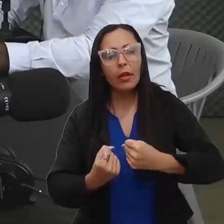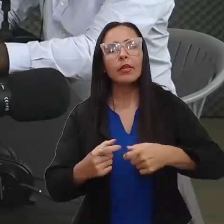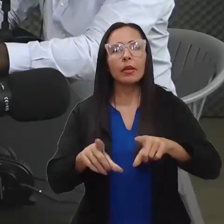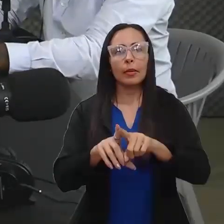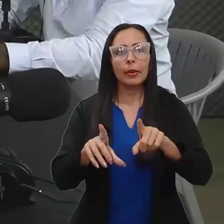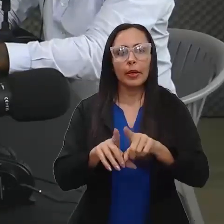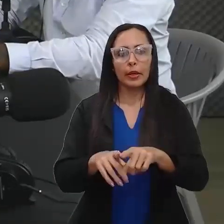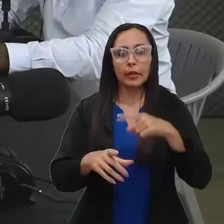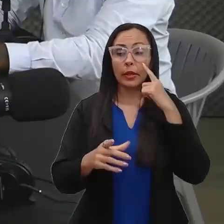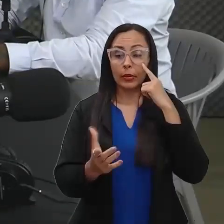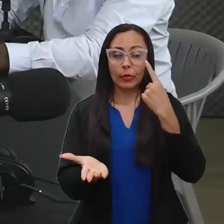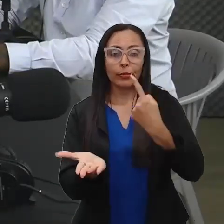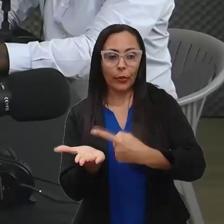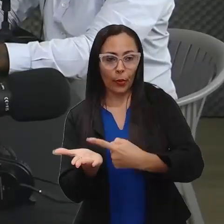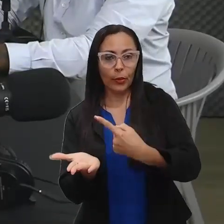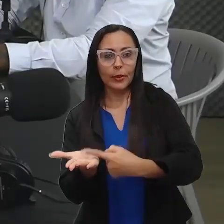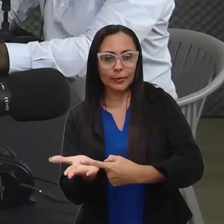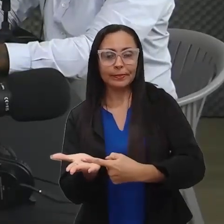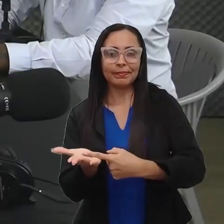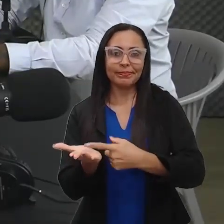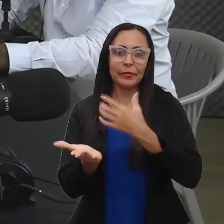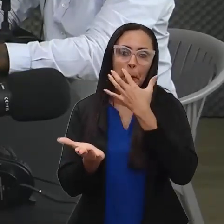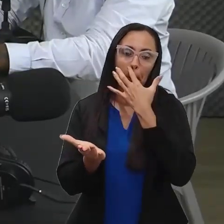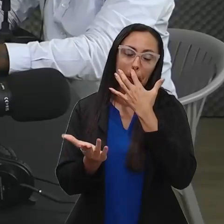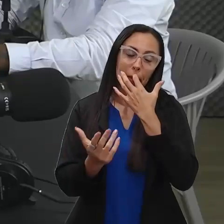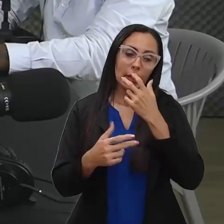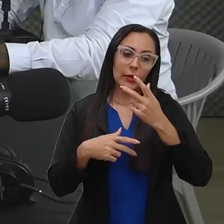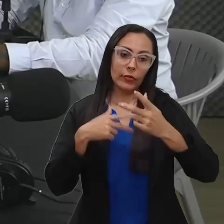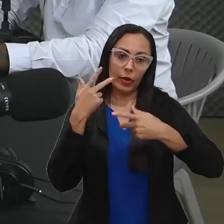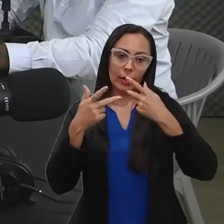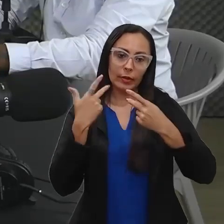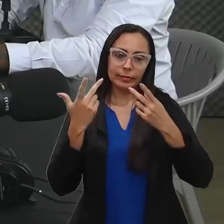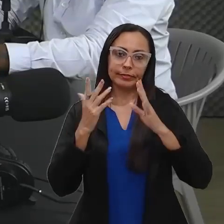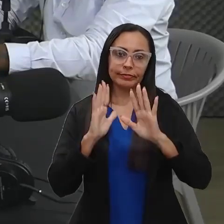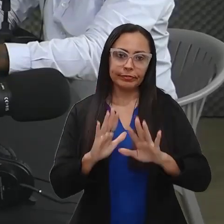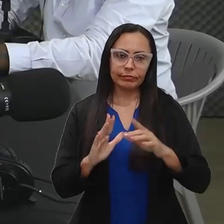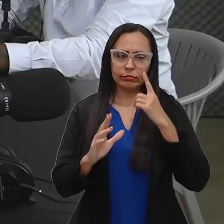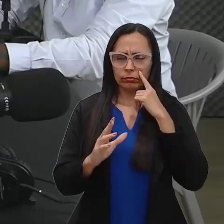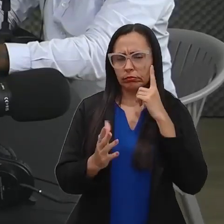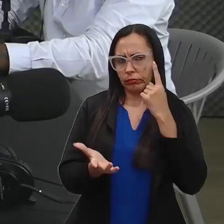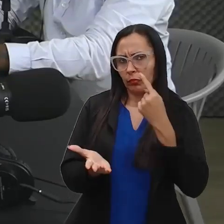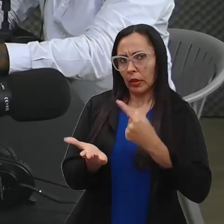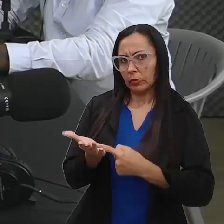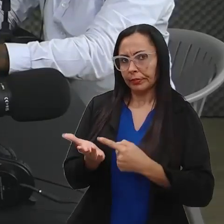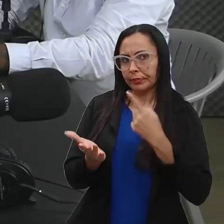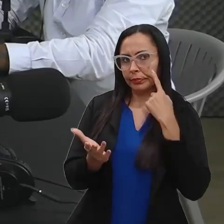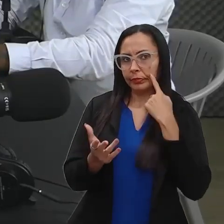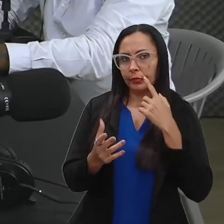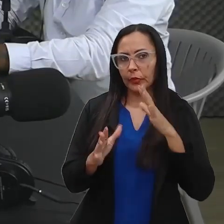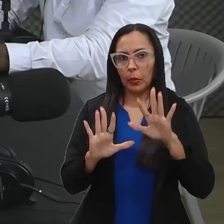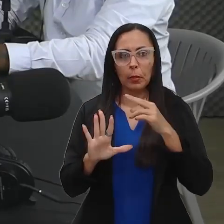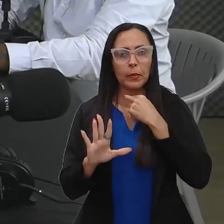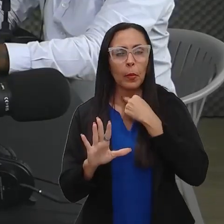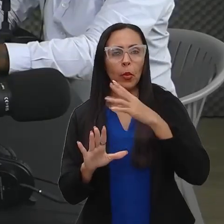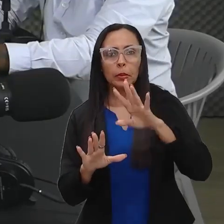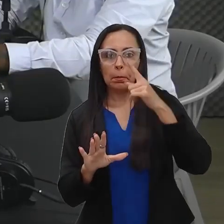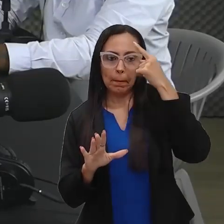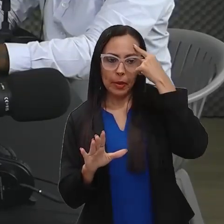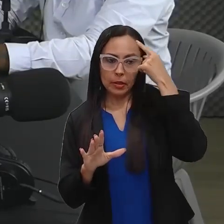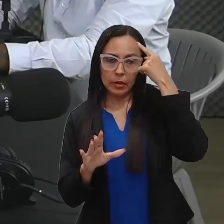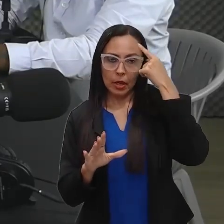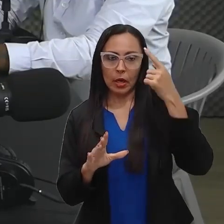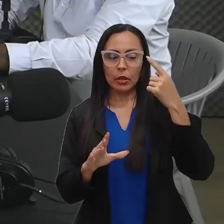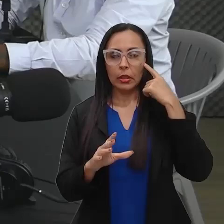a minha concordância, né, e dizer assim, né? De fato, né, não se pode pensar